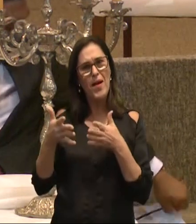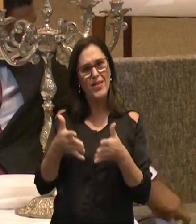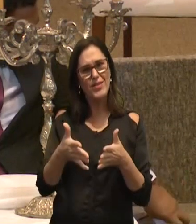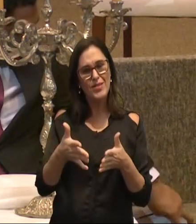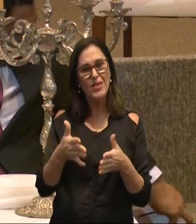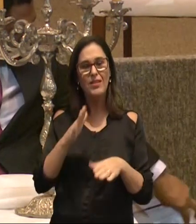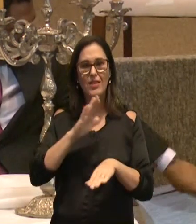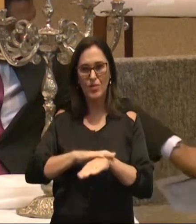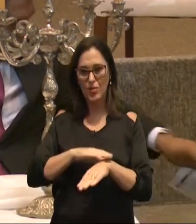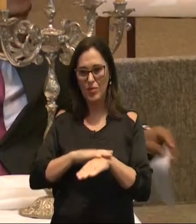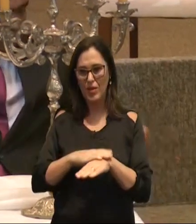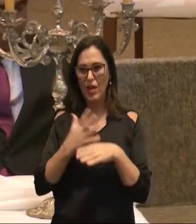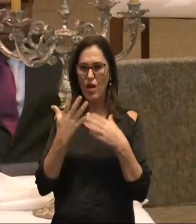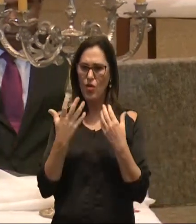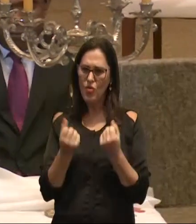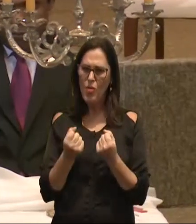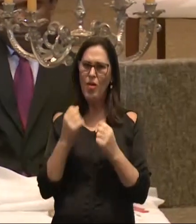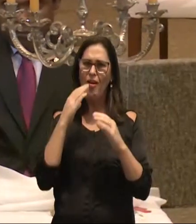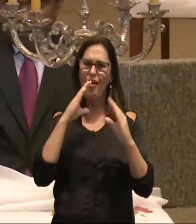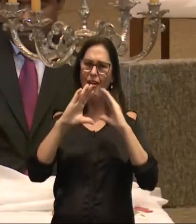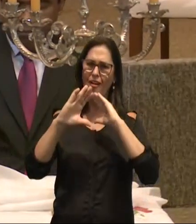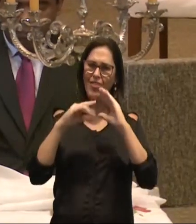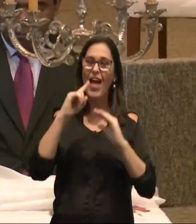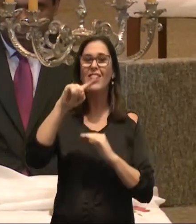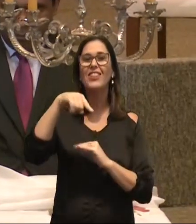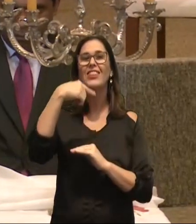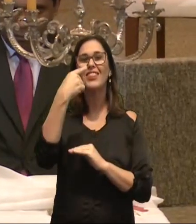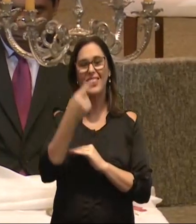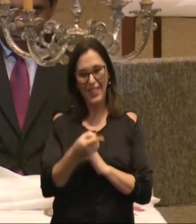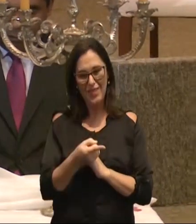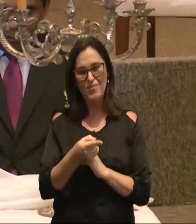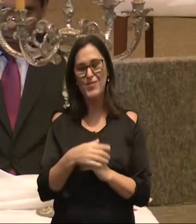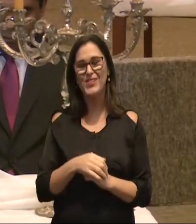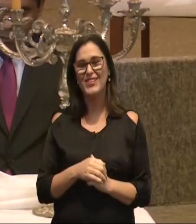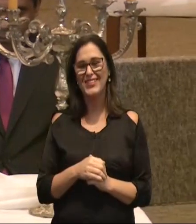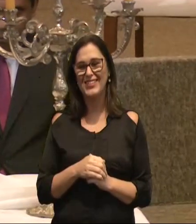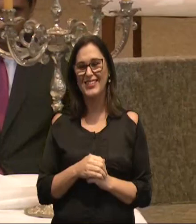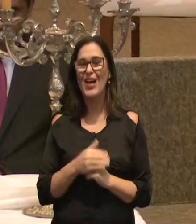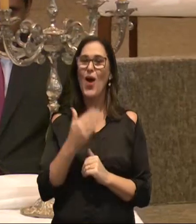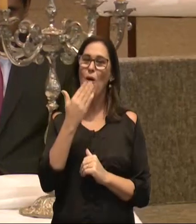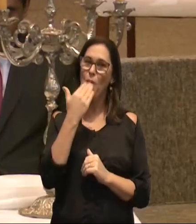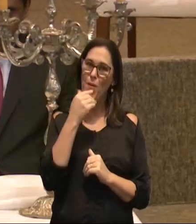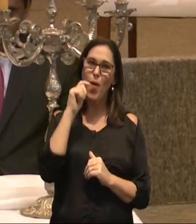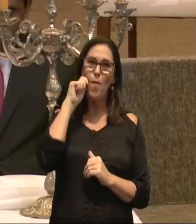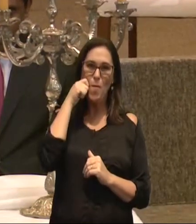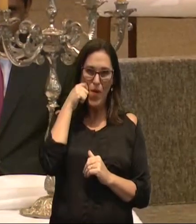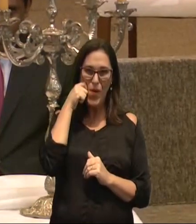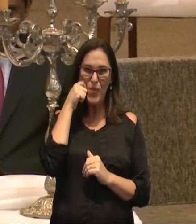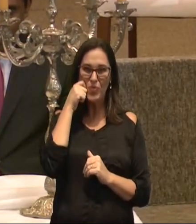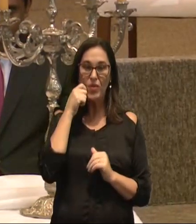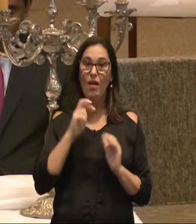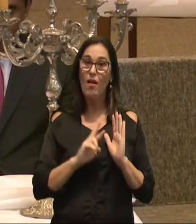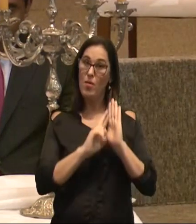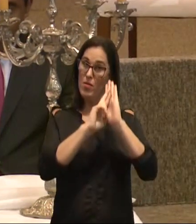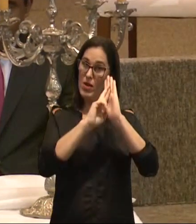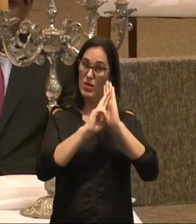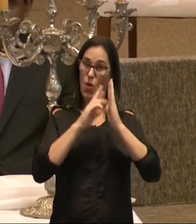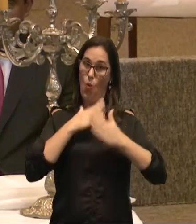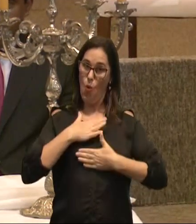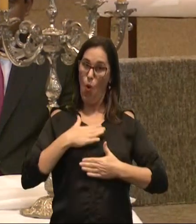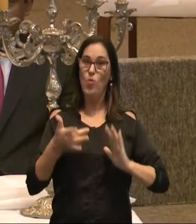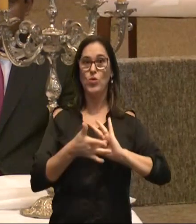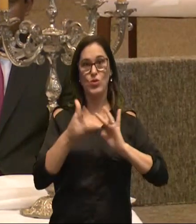participar deste momento. Vamos estar cantando e logo depois nós iremos comer do pão, representando aqui o corpo do